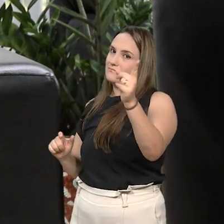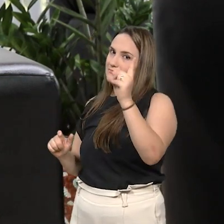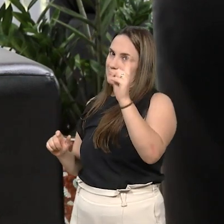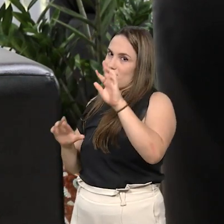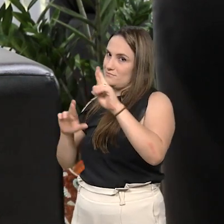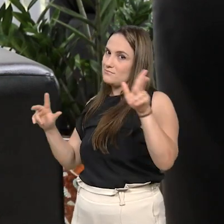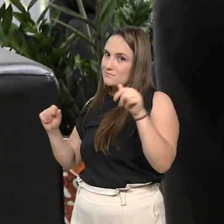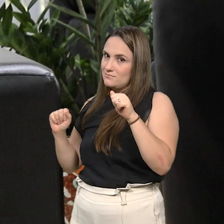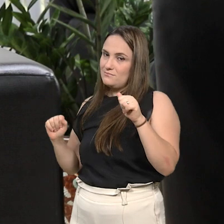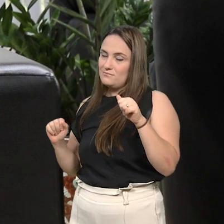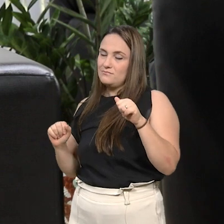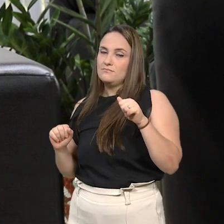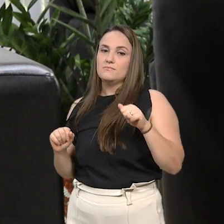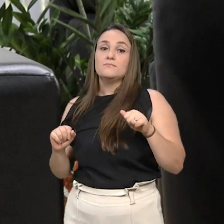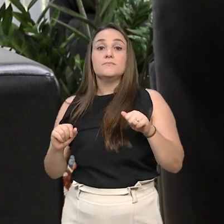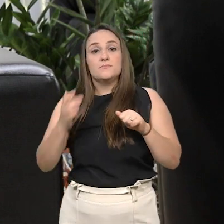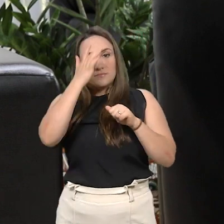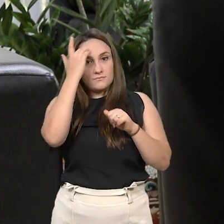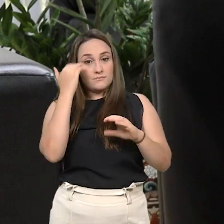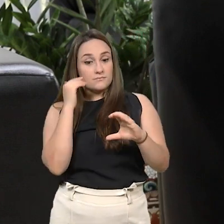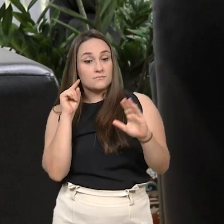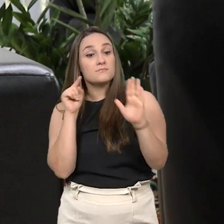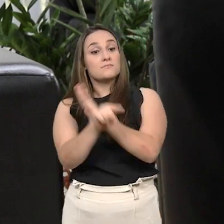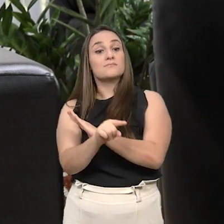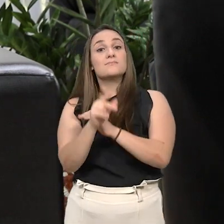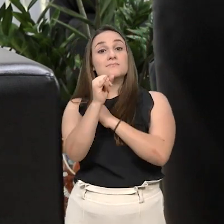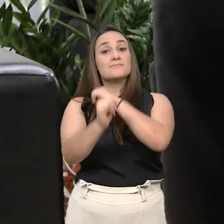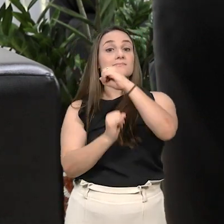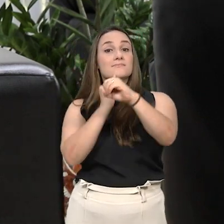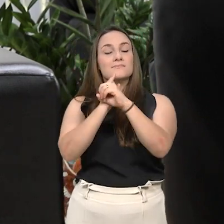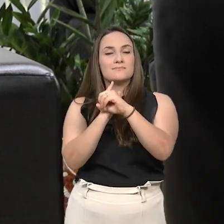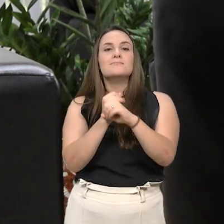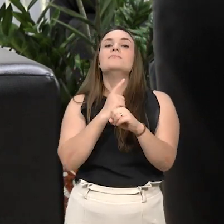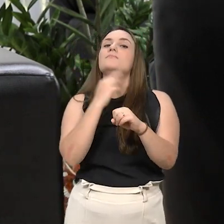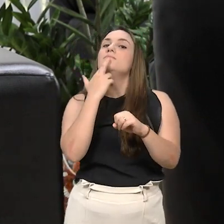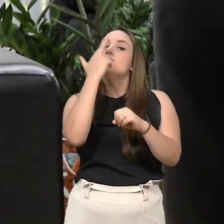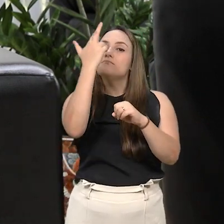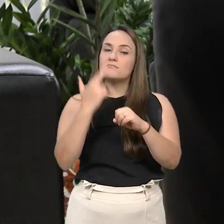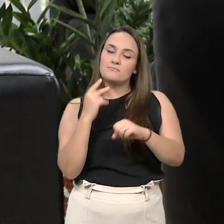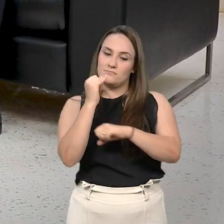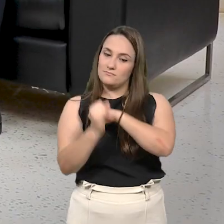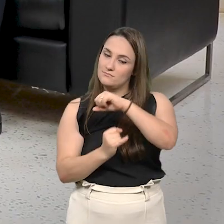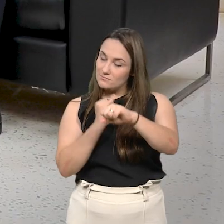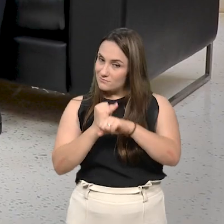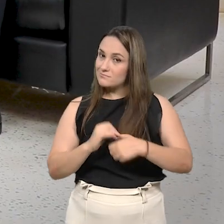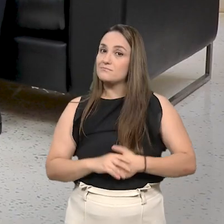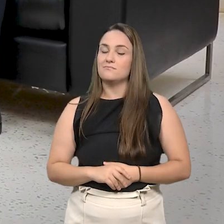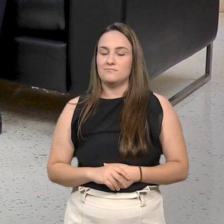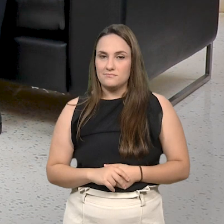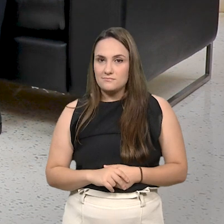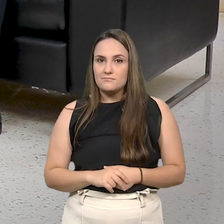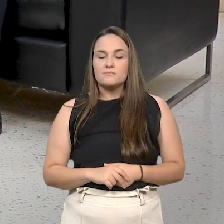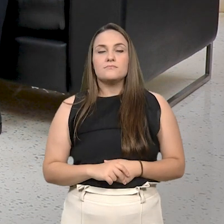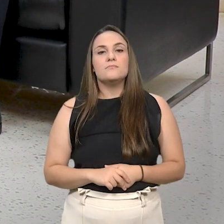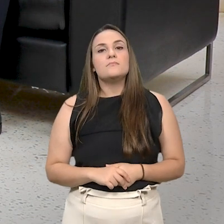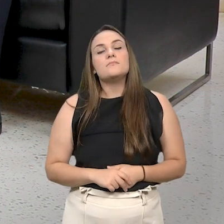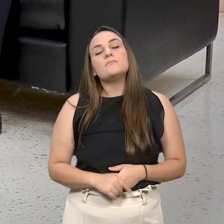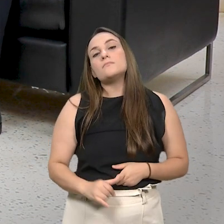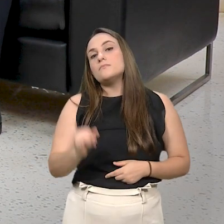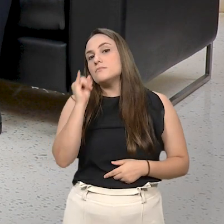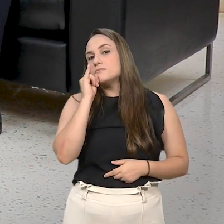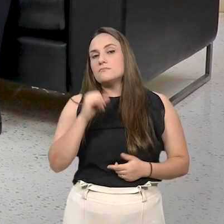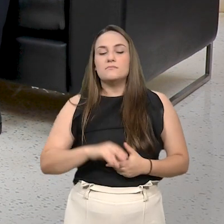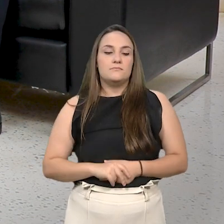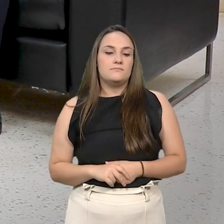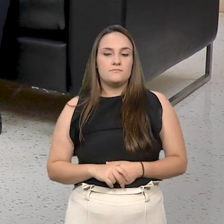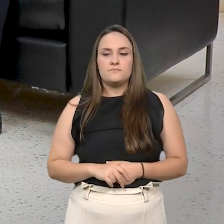faz uma pergunta online e ela é respondida online. Até para responder assim, a CPE